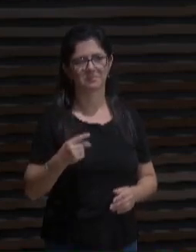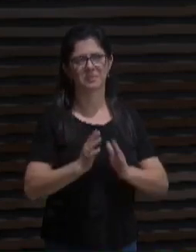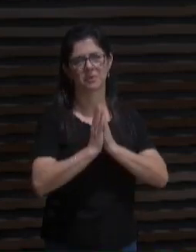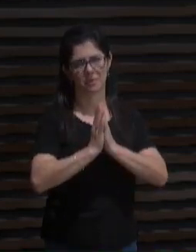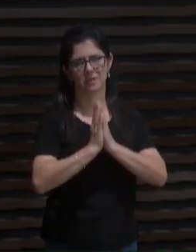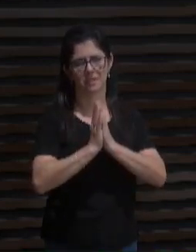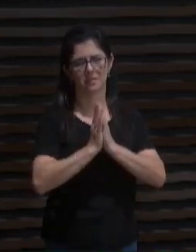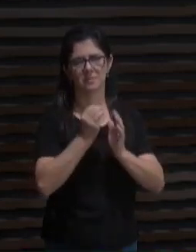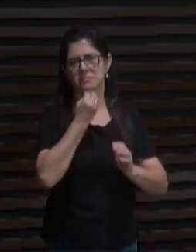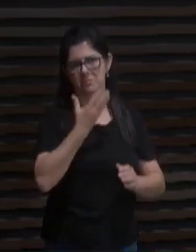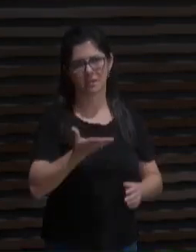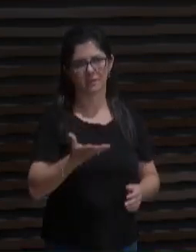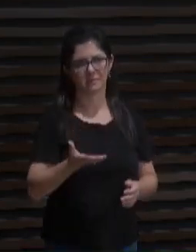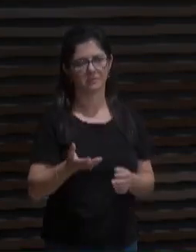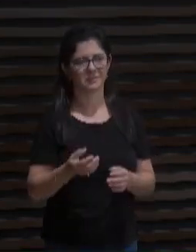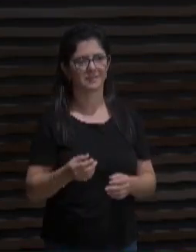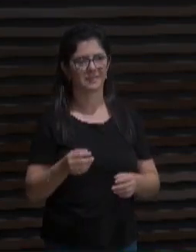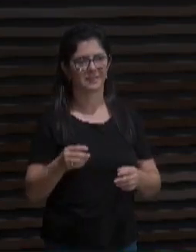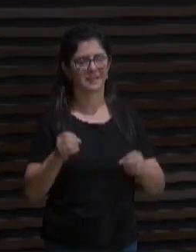nós vamos ter milagre aqui. Você crê em milagre?